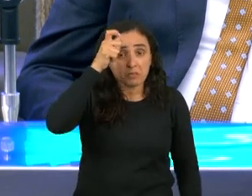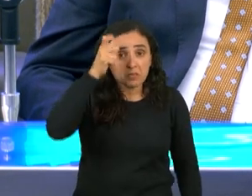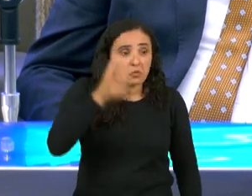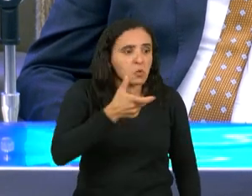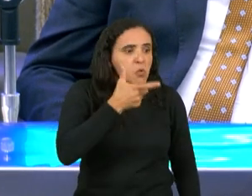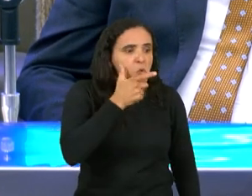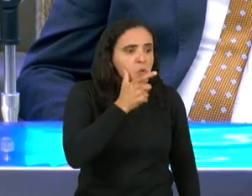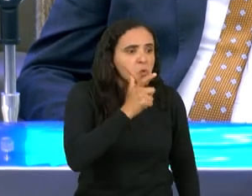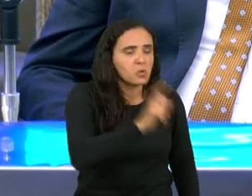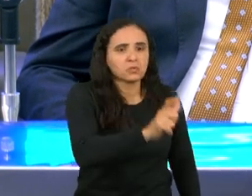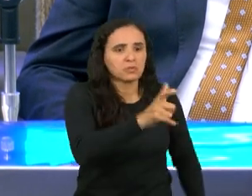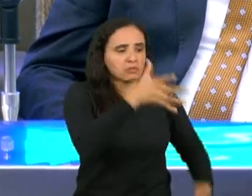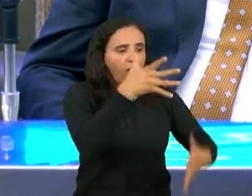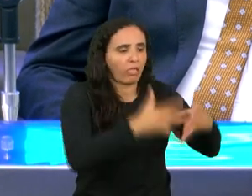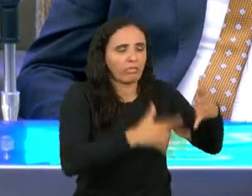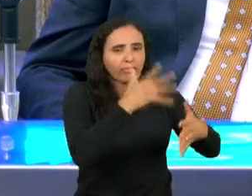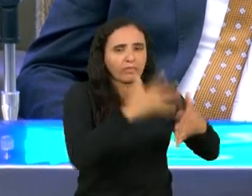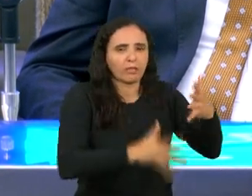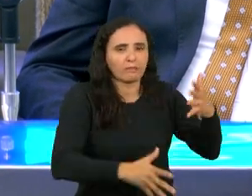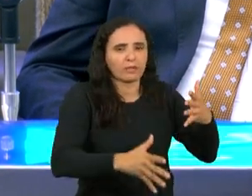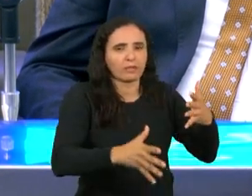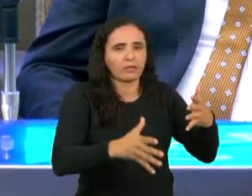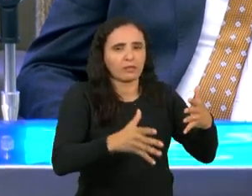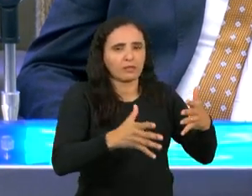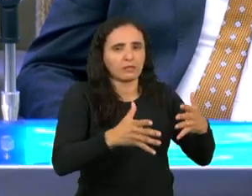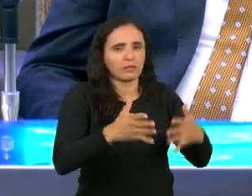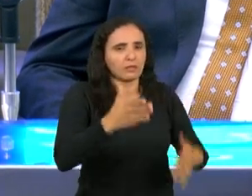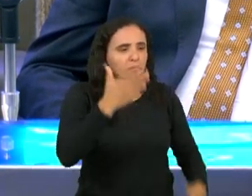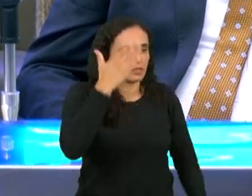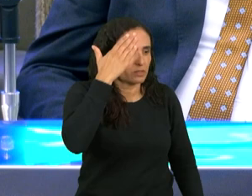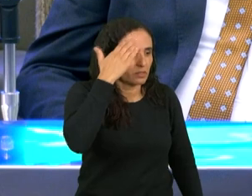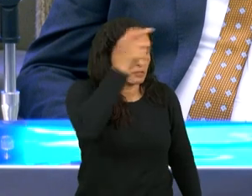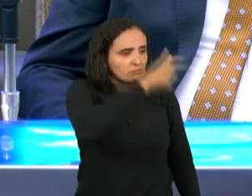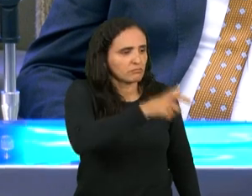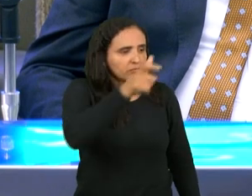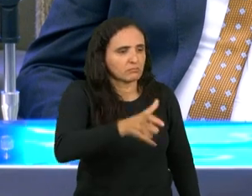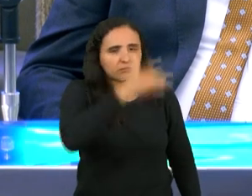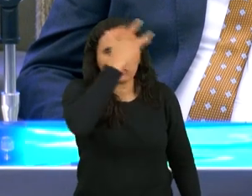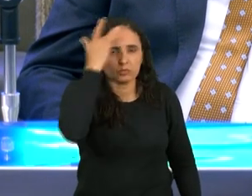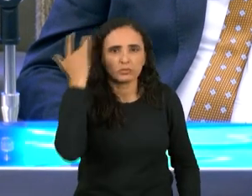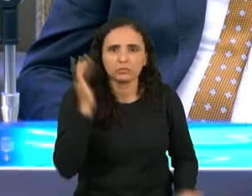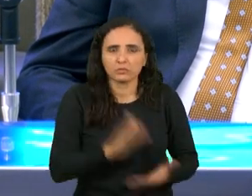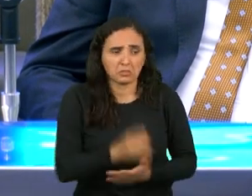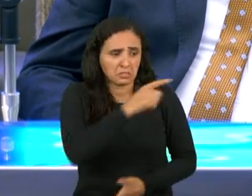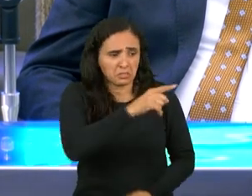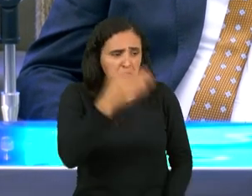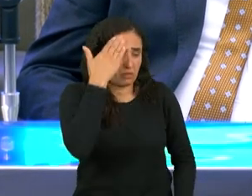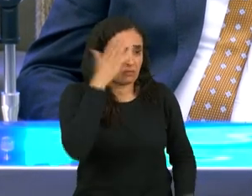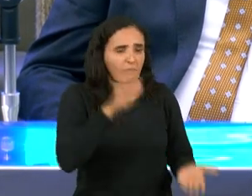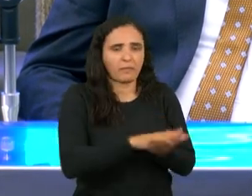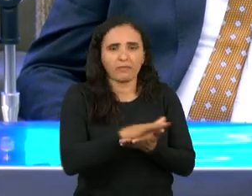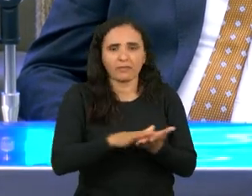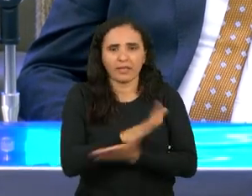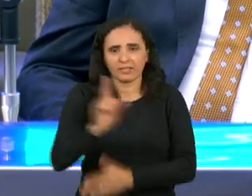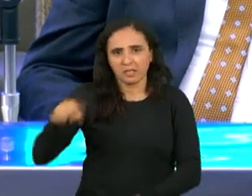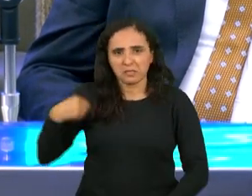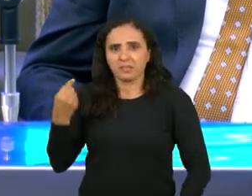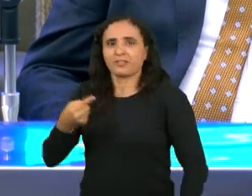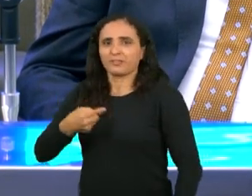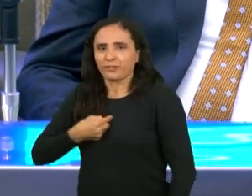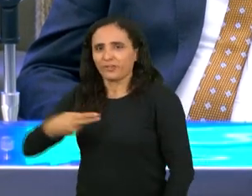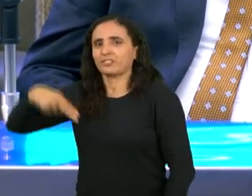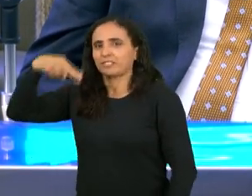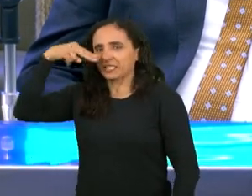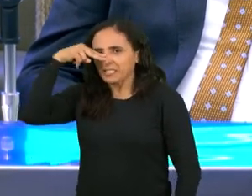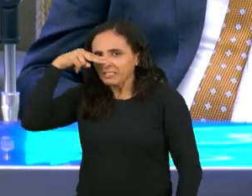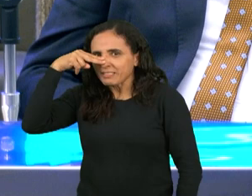fechar o entendimento do mundo para que não compreendam O Mistério do Evangelho